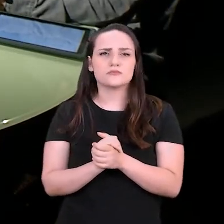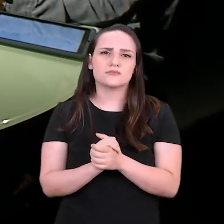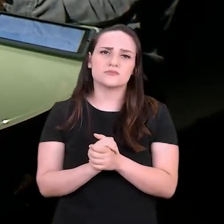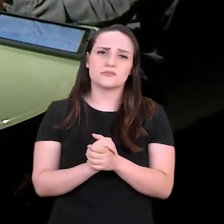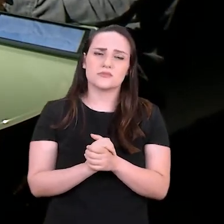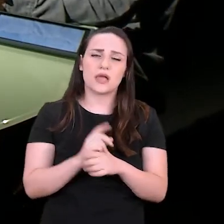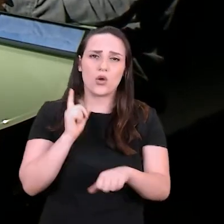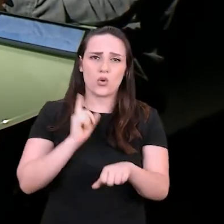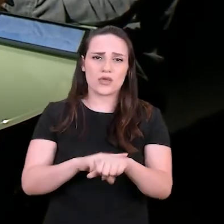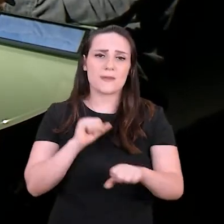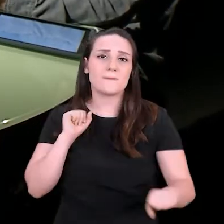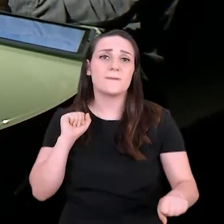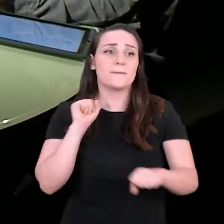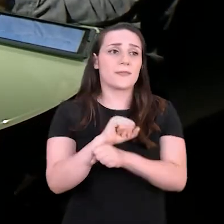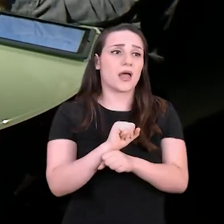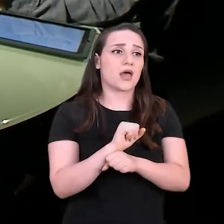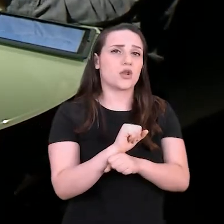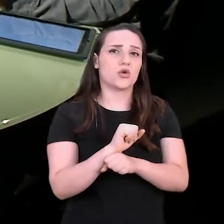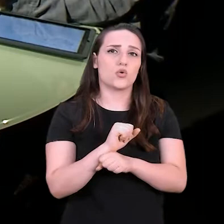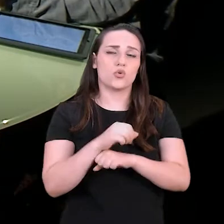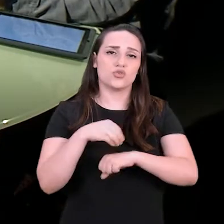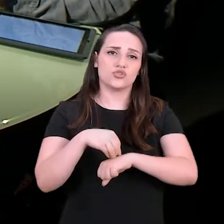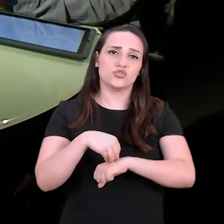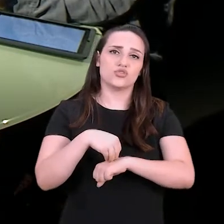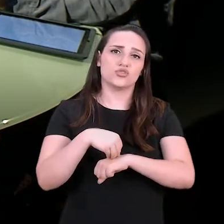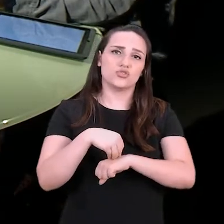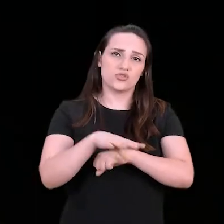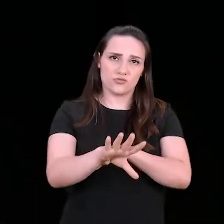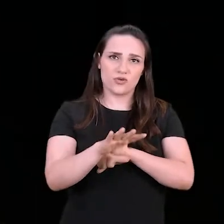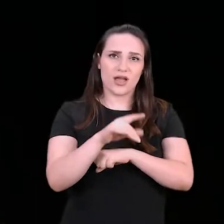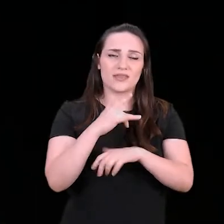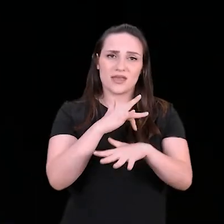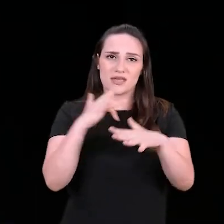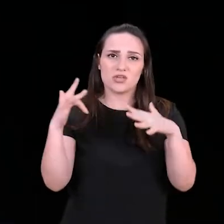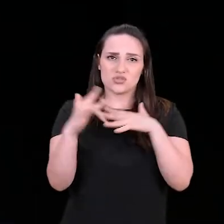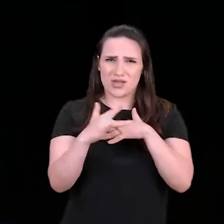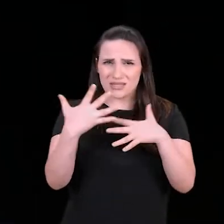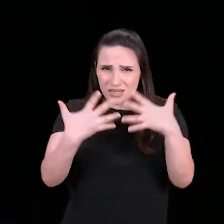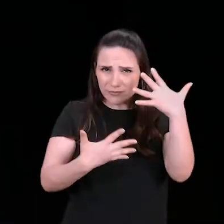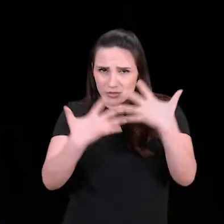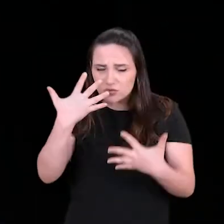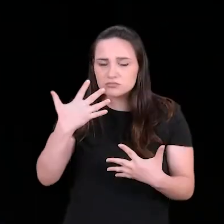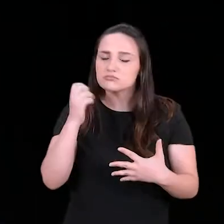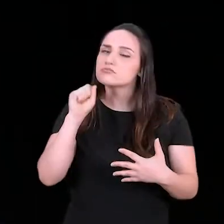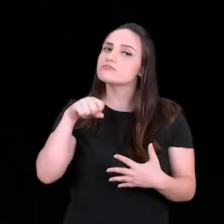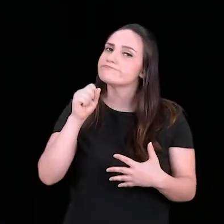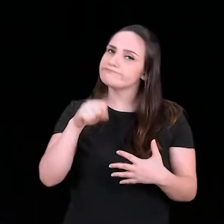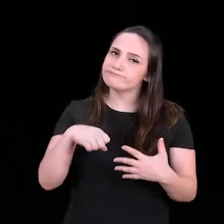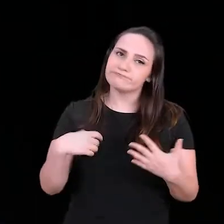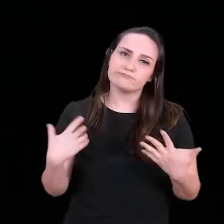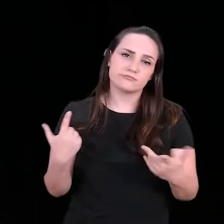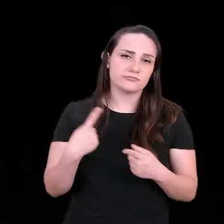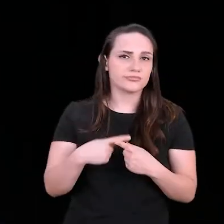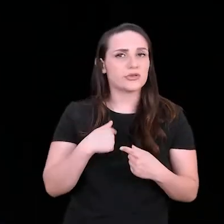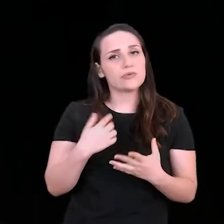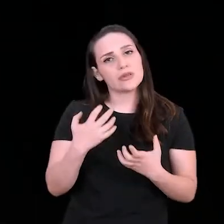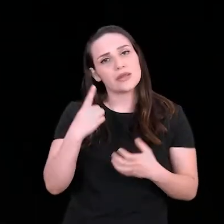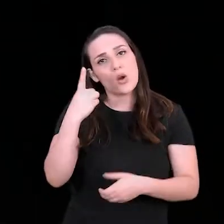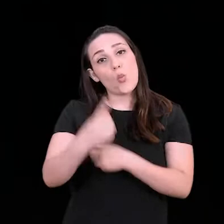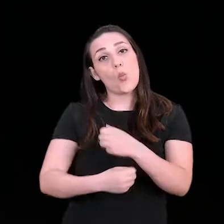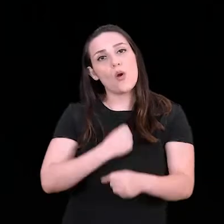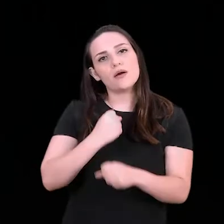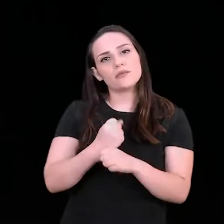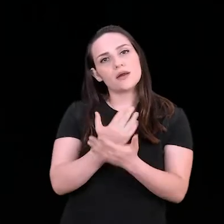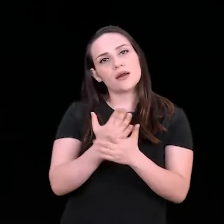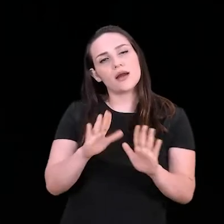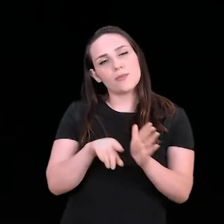atrapalhou essa parada na produção por parte desses veículos? Olha, atrapalhou no sentido de que a intenção era que eu terminasse em